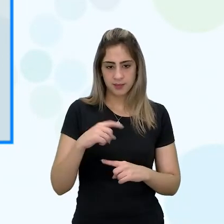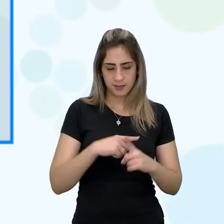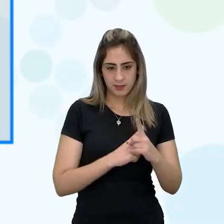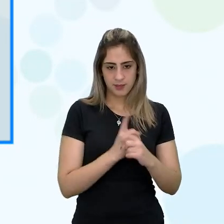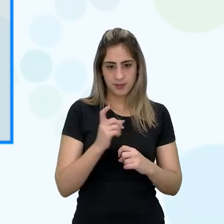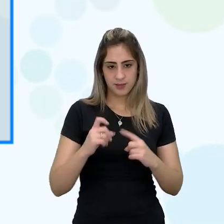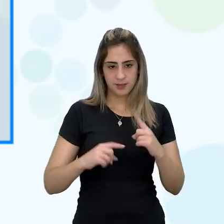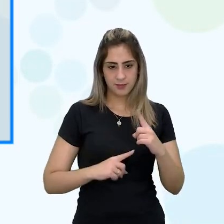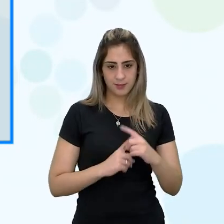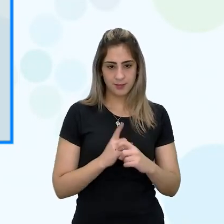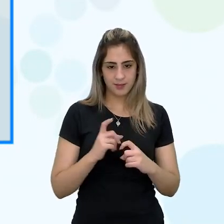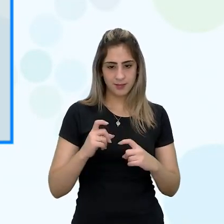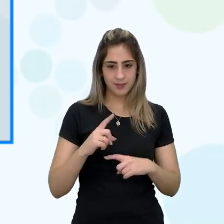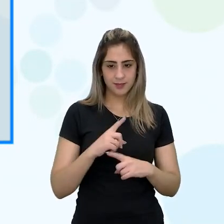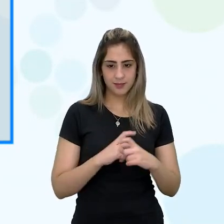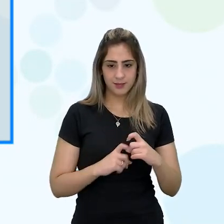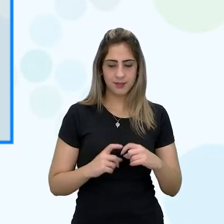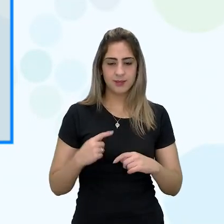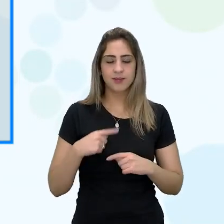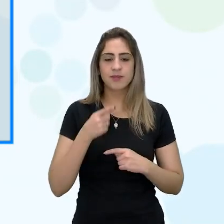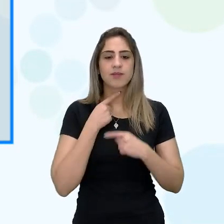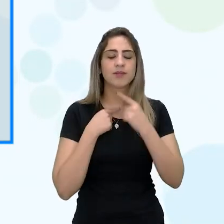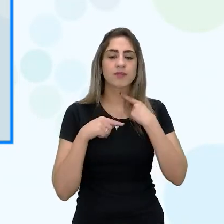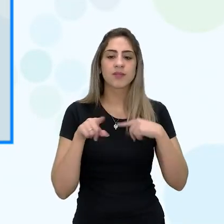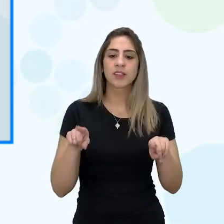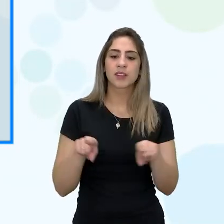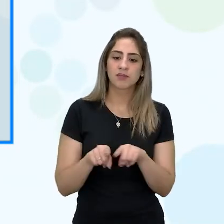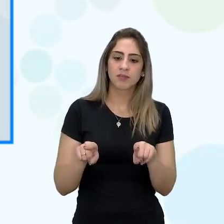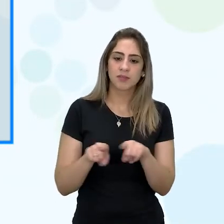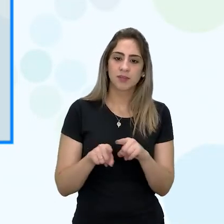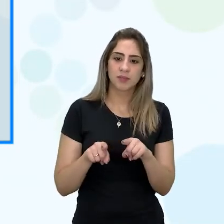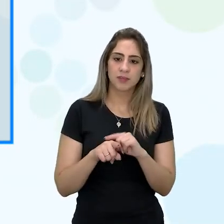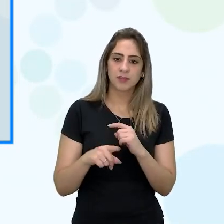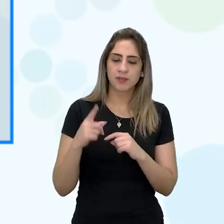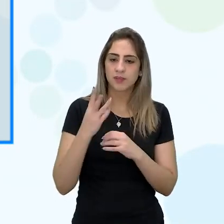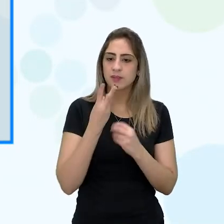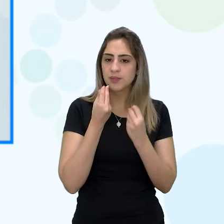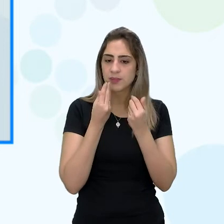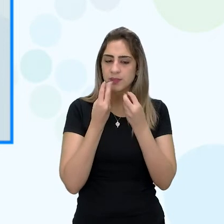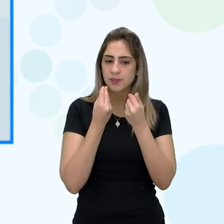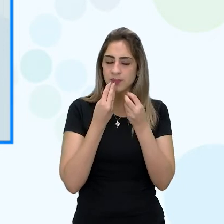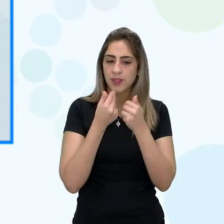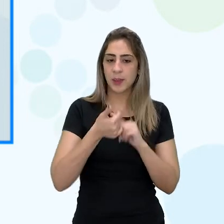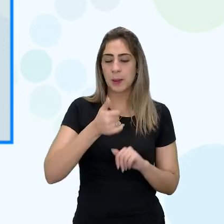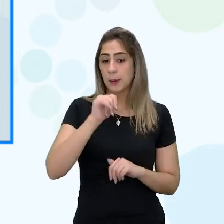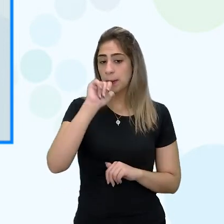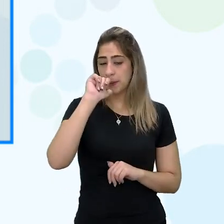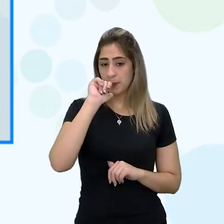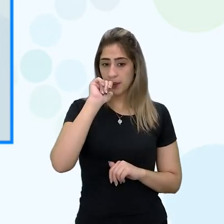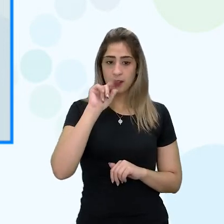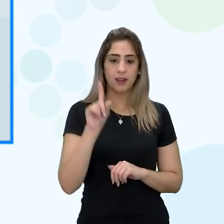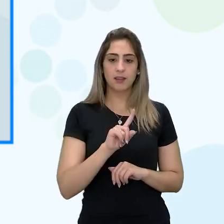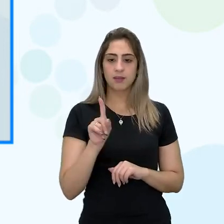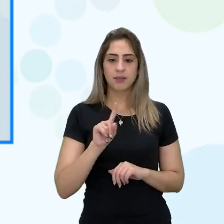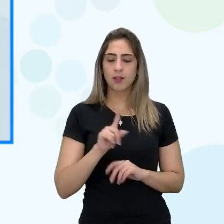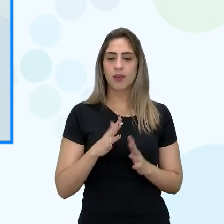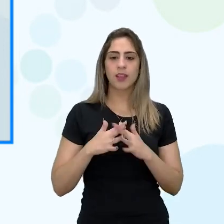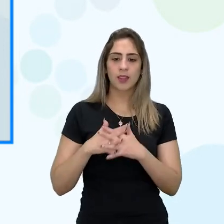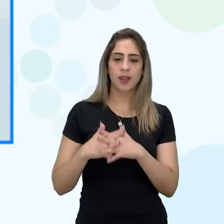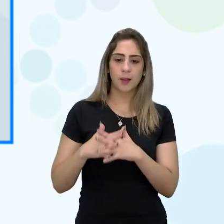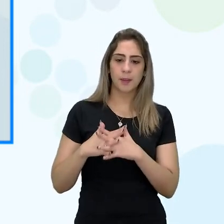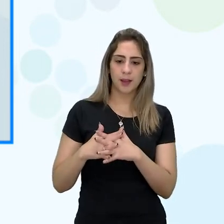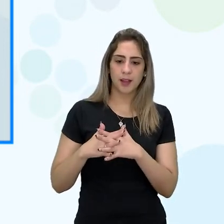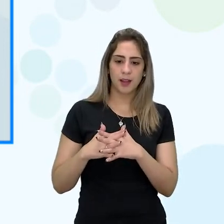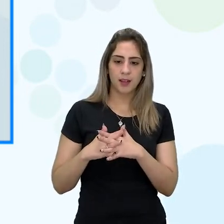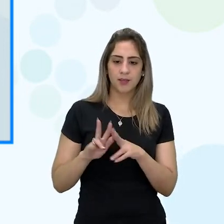desses micro-organismos indesejáveis, e aí, então, né, o sabor da bebida não é atrapalhado aí